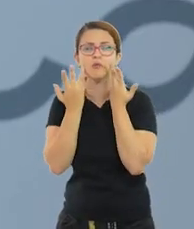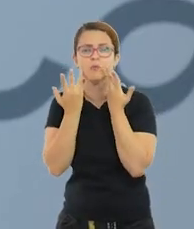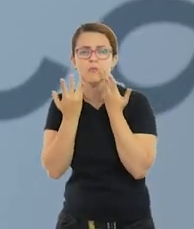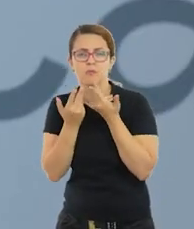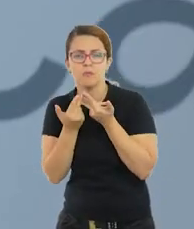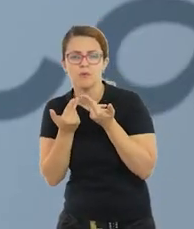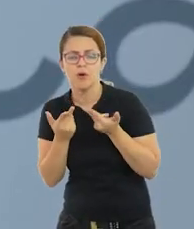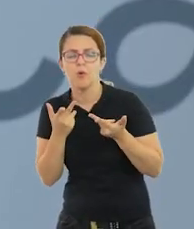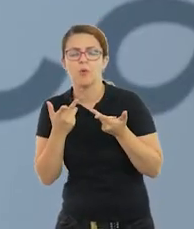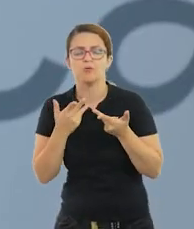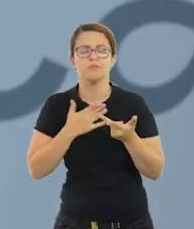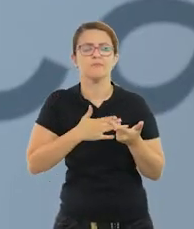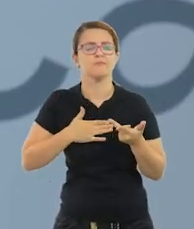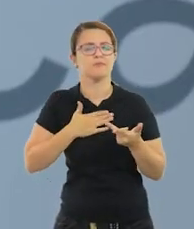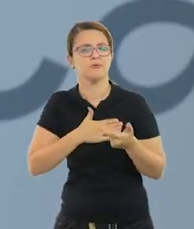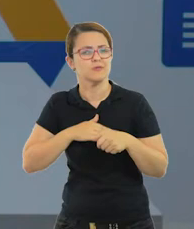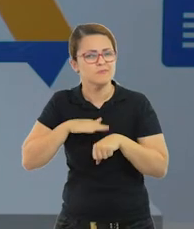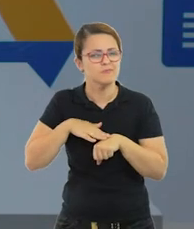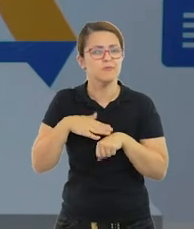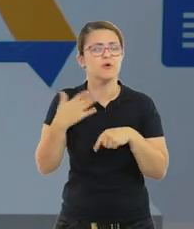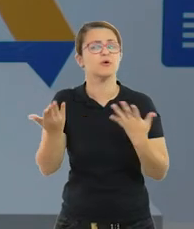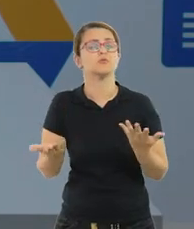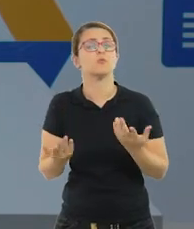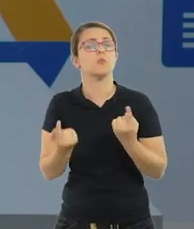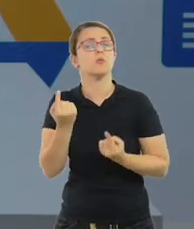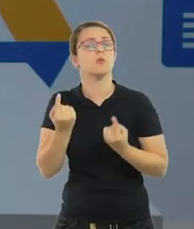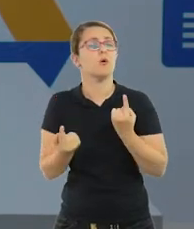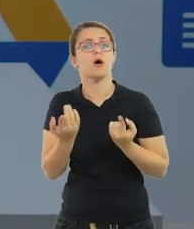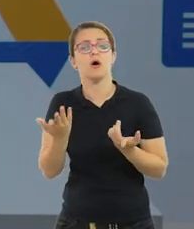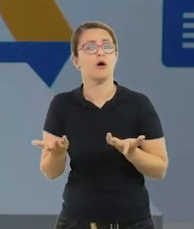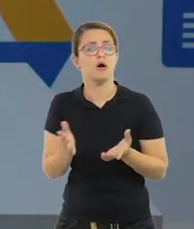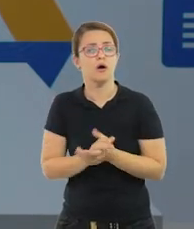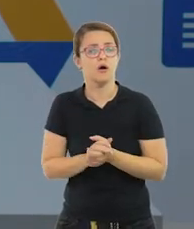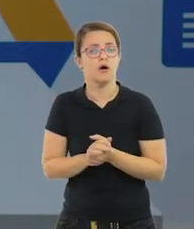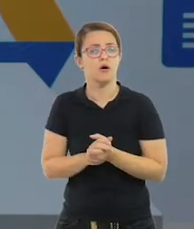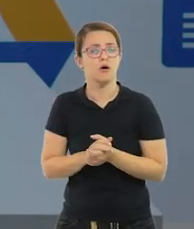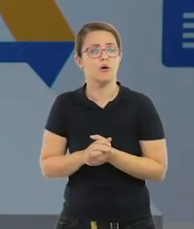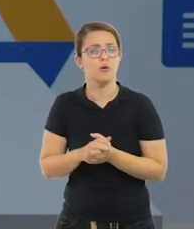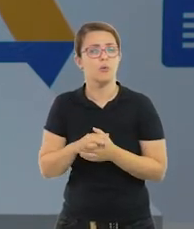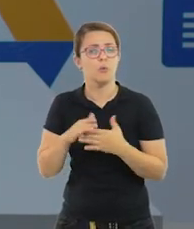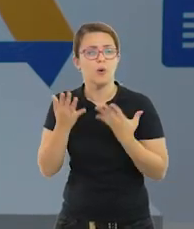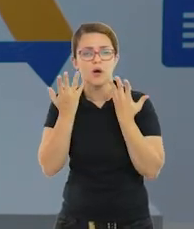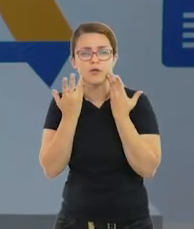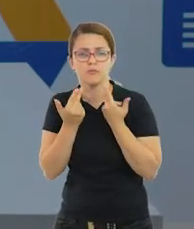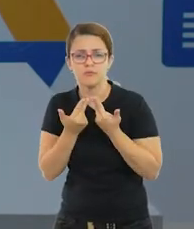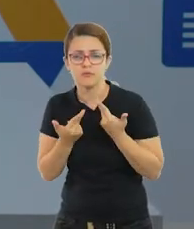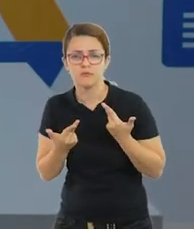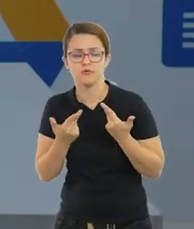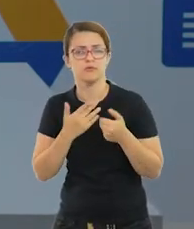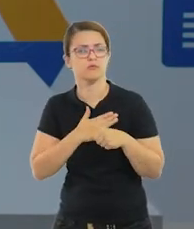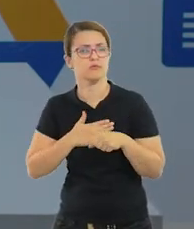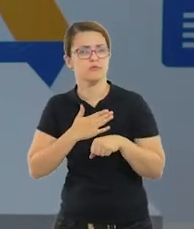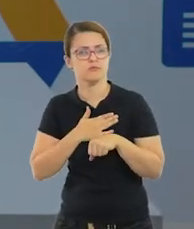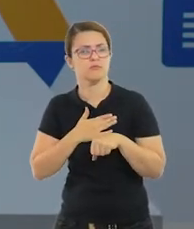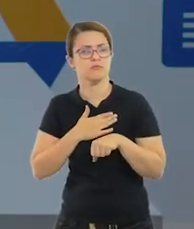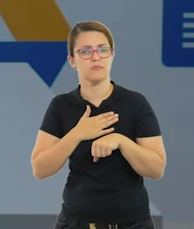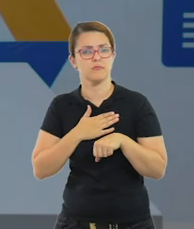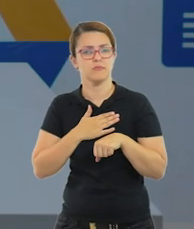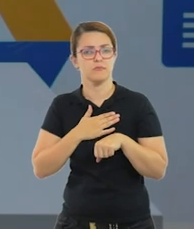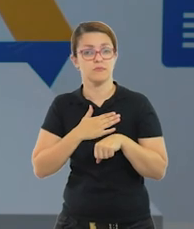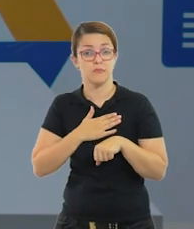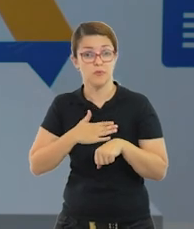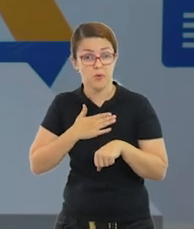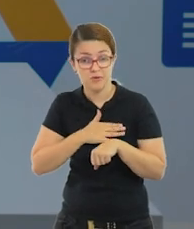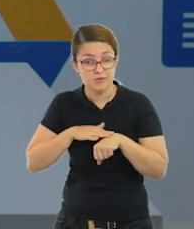wild animal preferido. What's your favorite wild animal? Qual é o seu animal selvagem